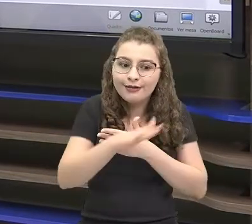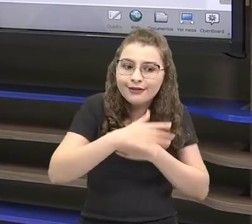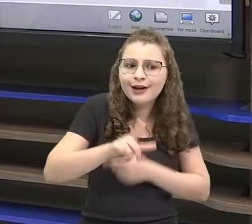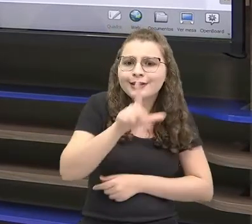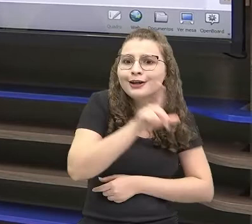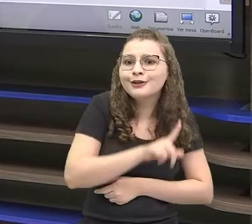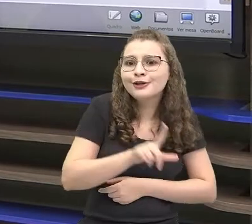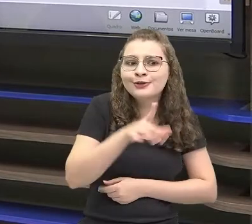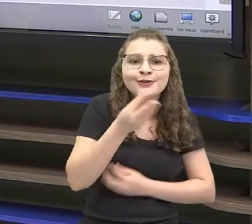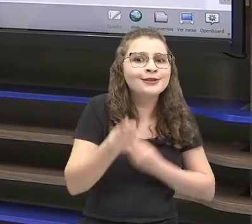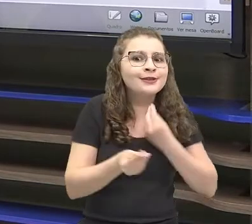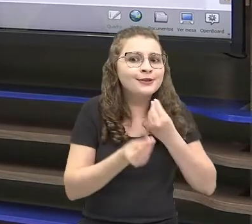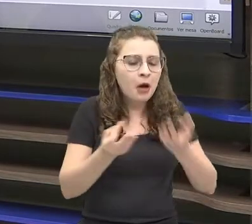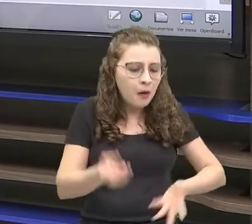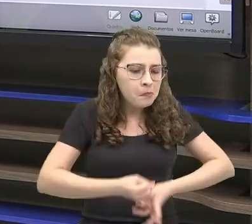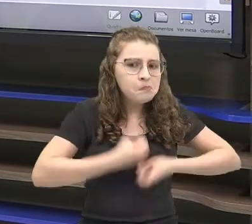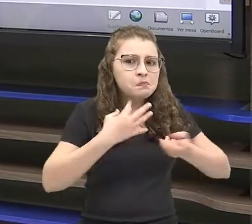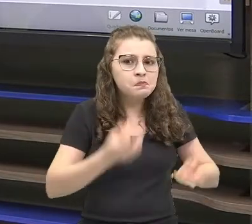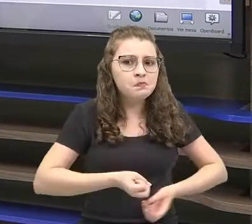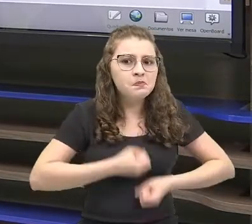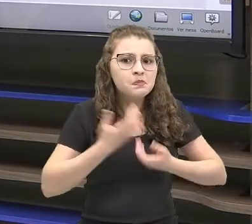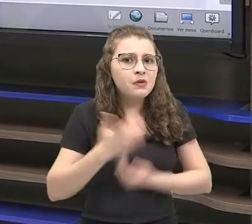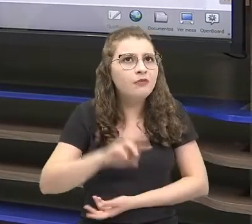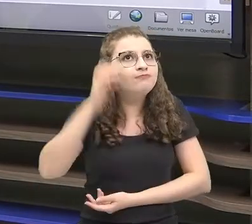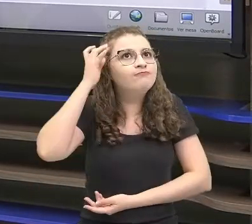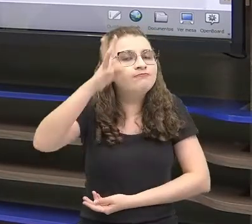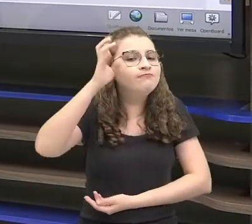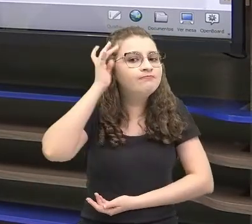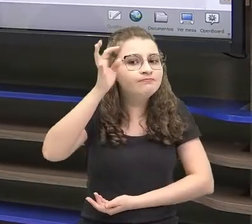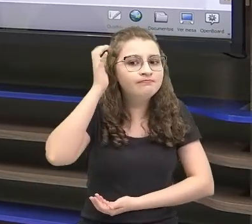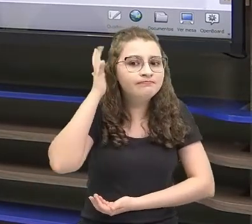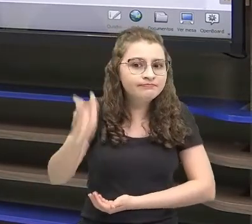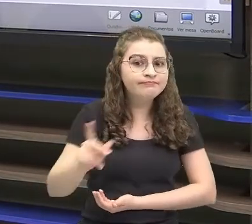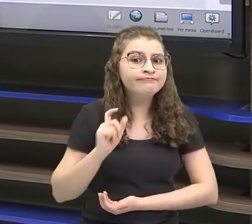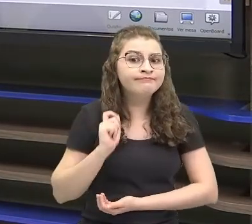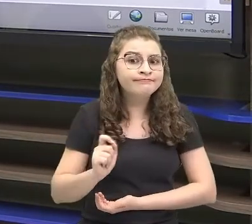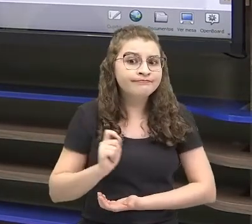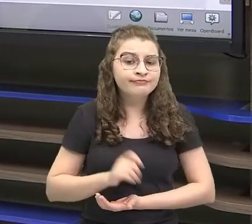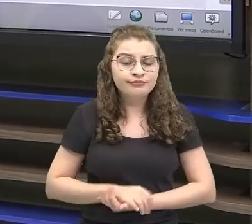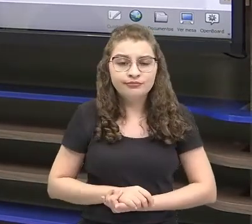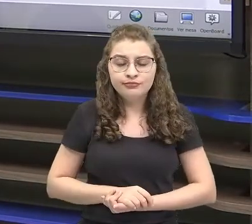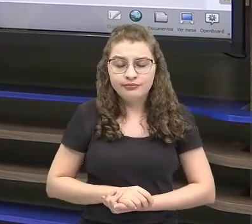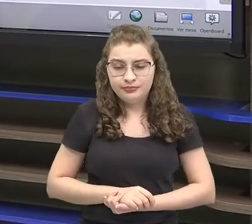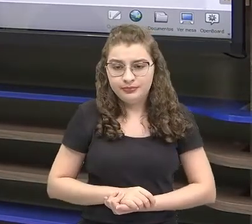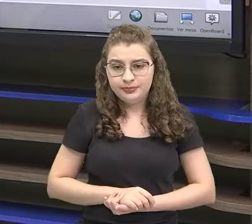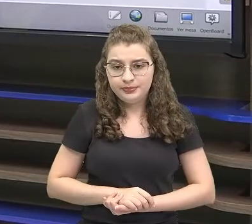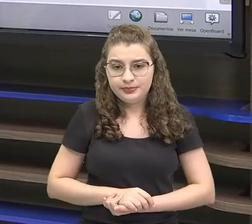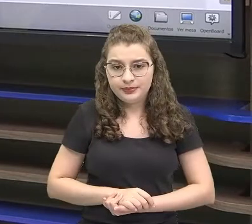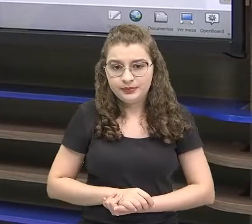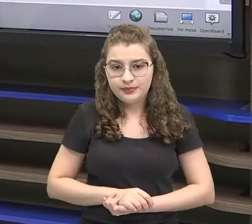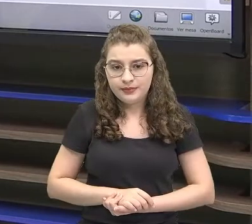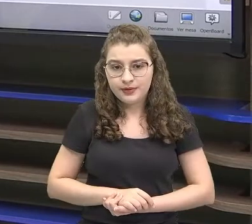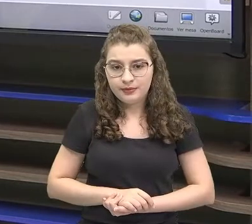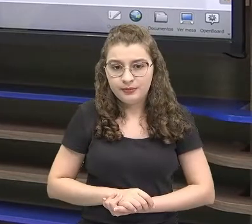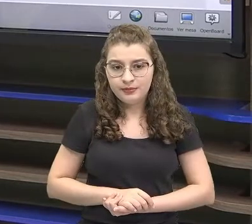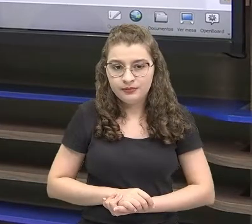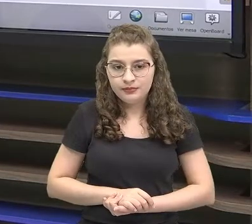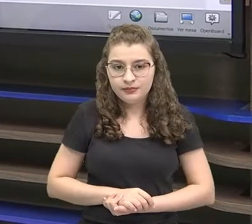escritores, né? Os poetas, o que eles estavam pensando, o que eles queriam escrever, qual a mensagem que eles queriam